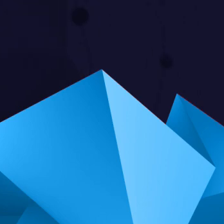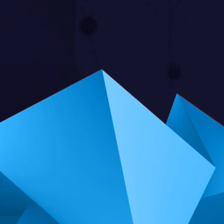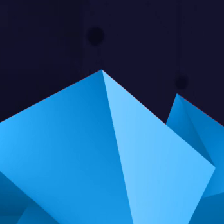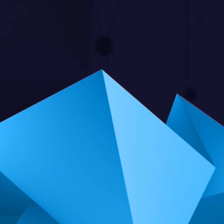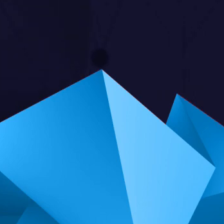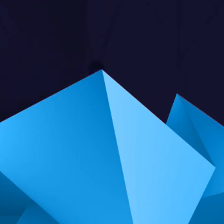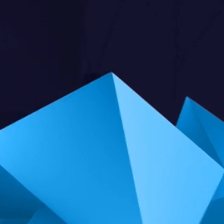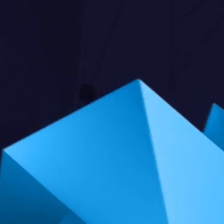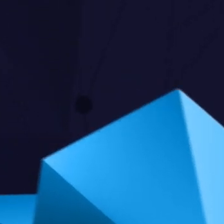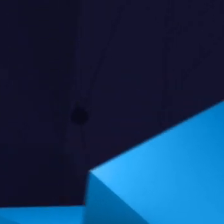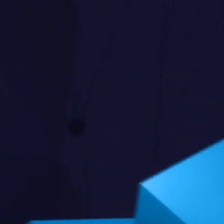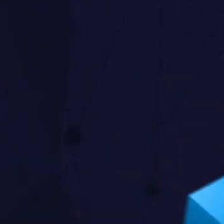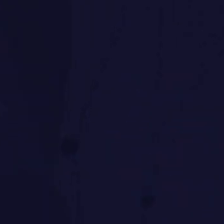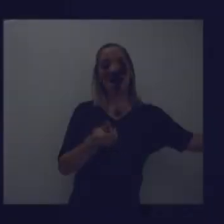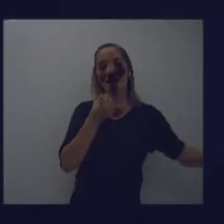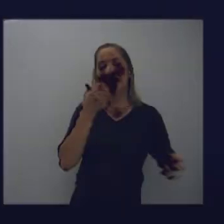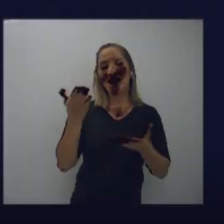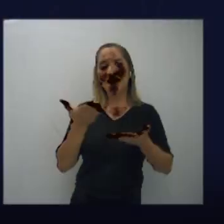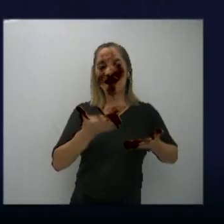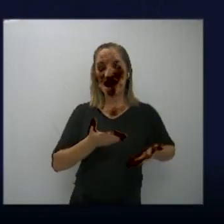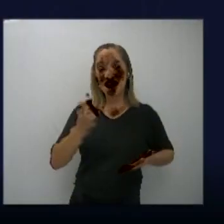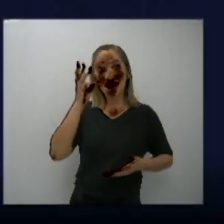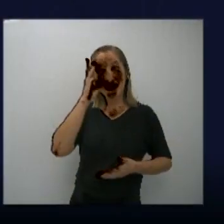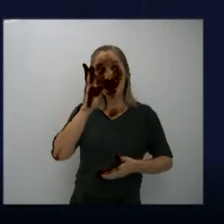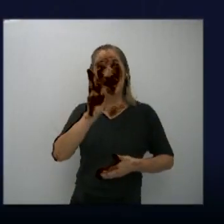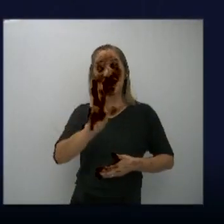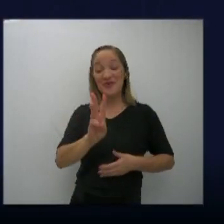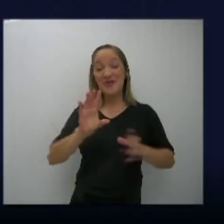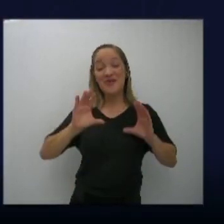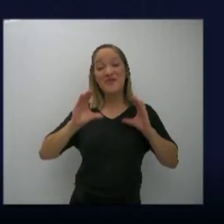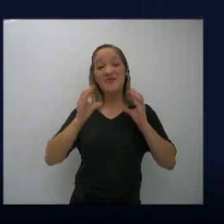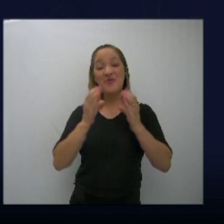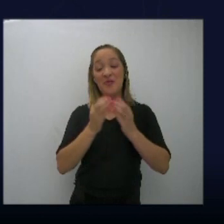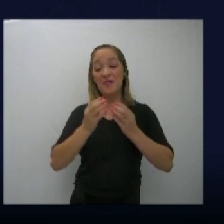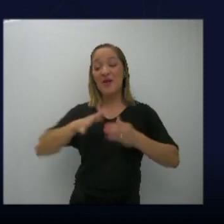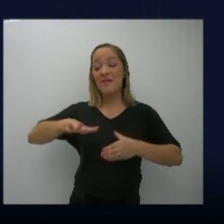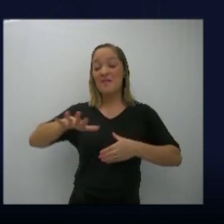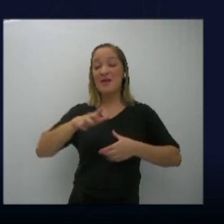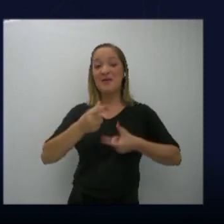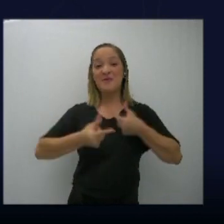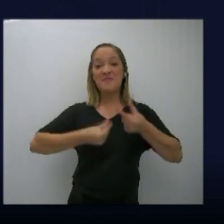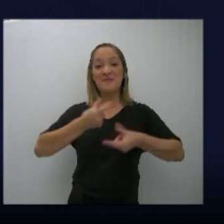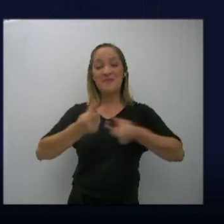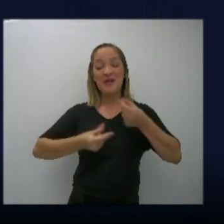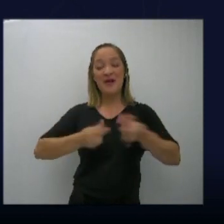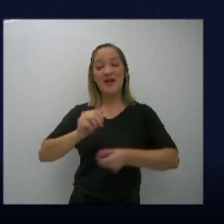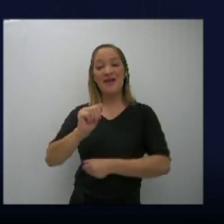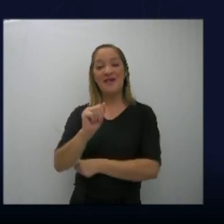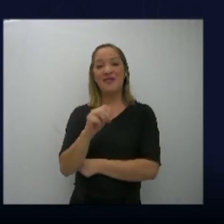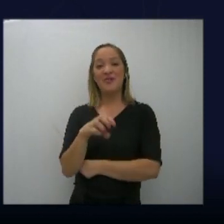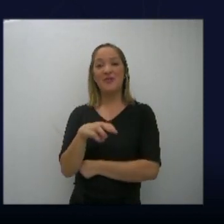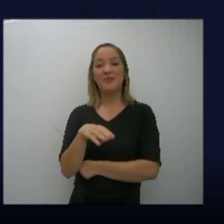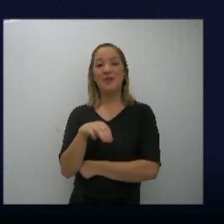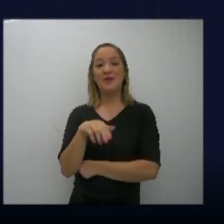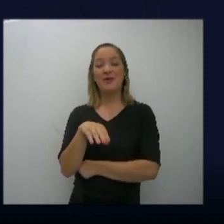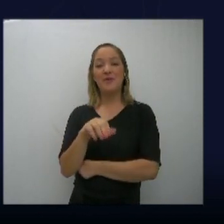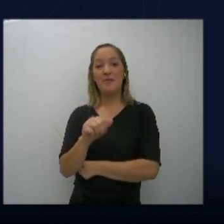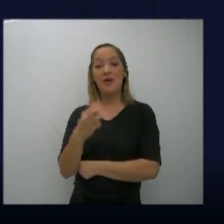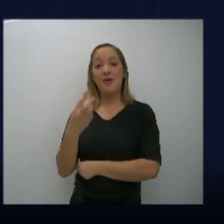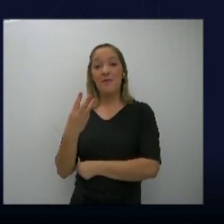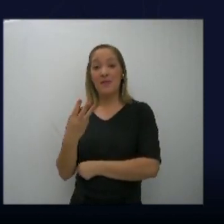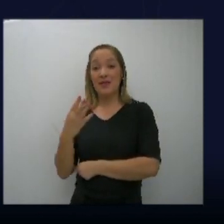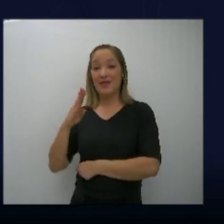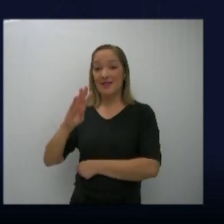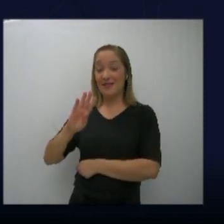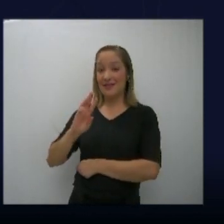sejam bem-vindos ao terceiro dia no Congresso Mercado de Capitais Bambini W3 Sul Flick